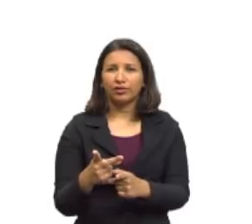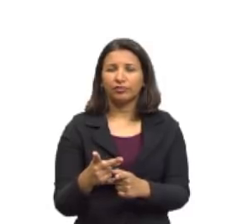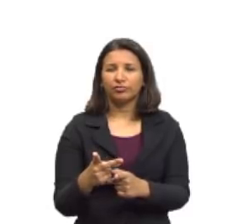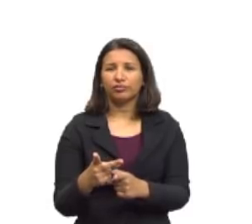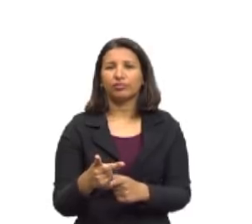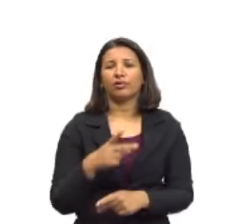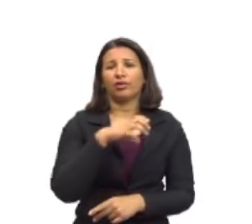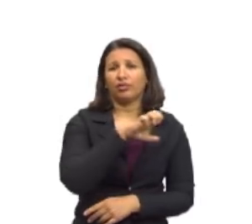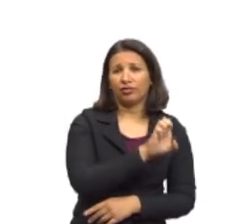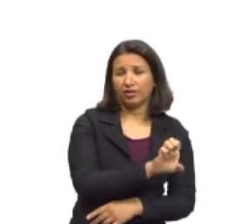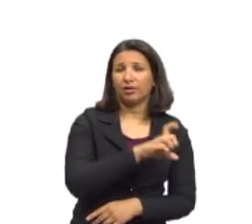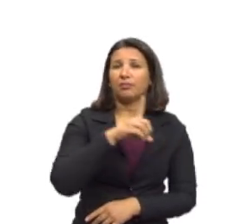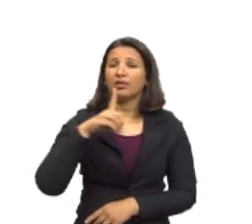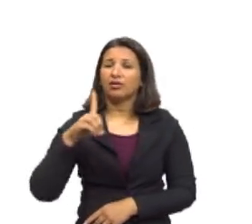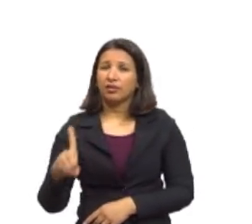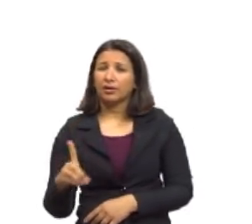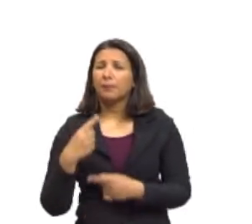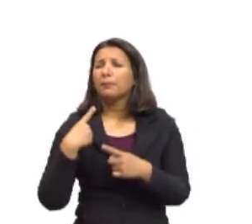Simplesmente para